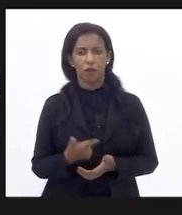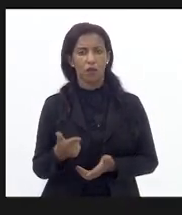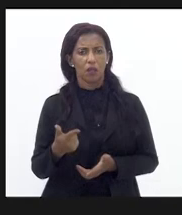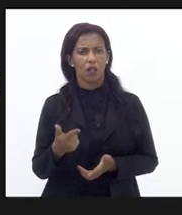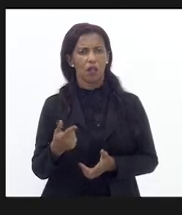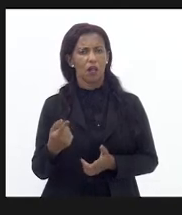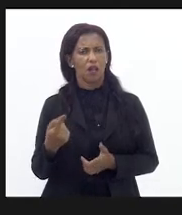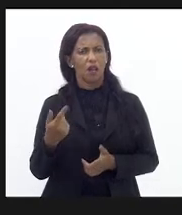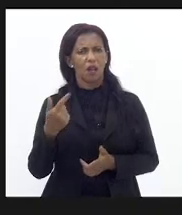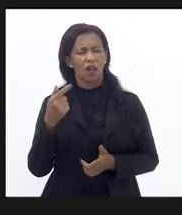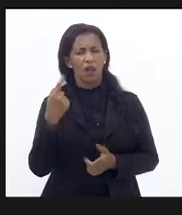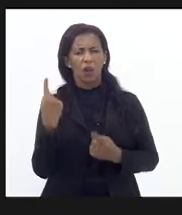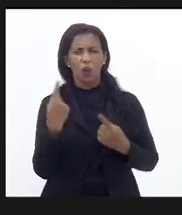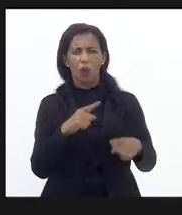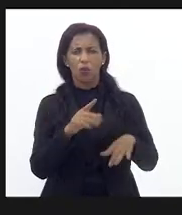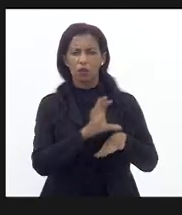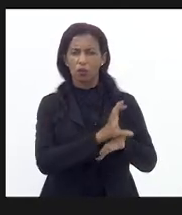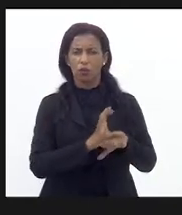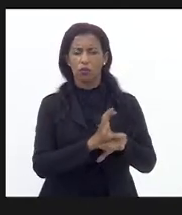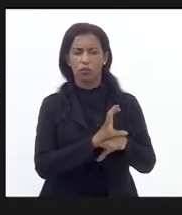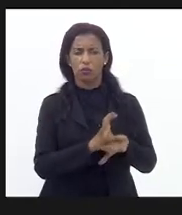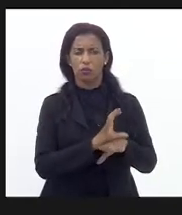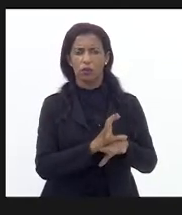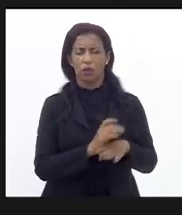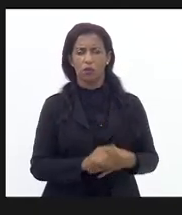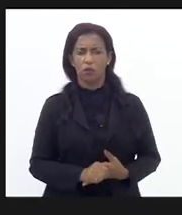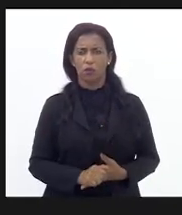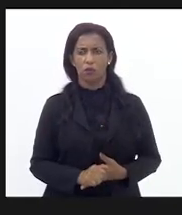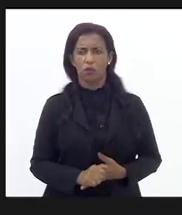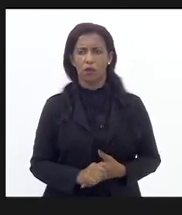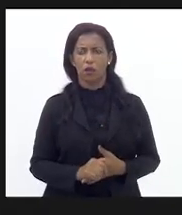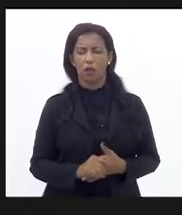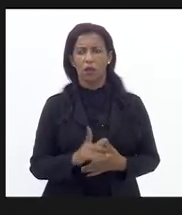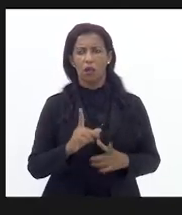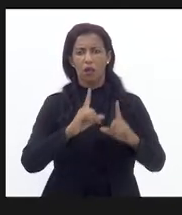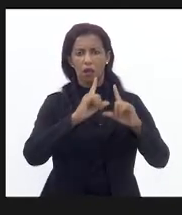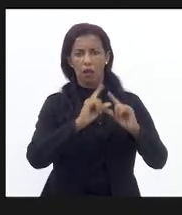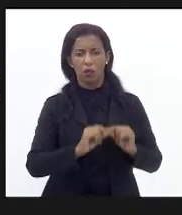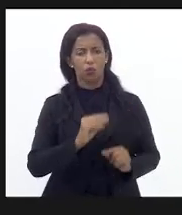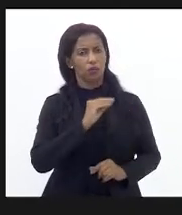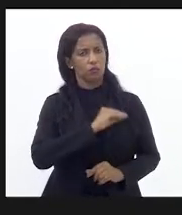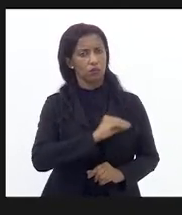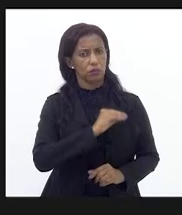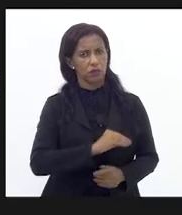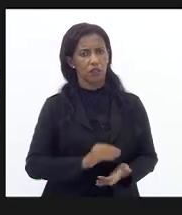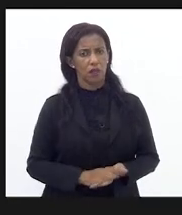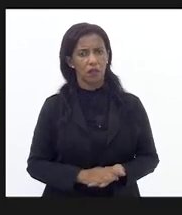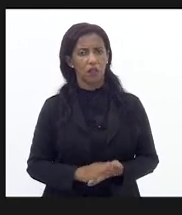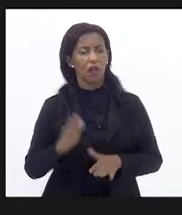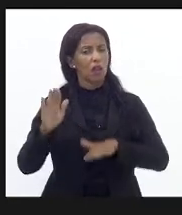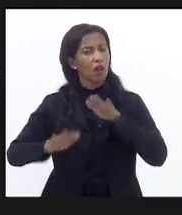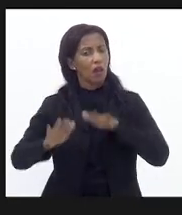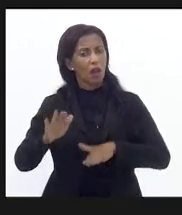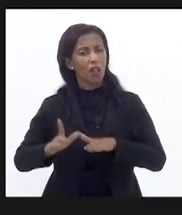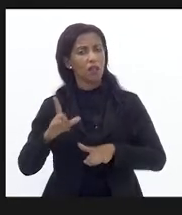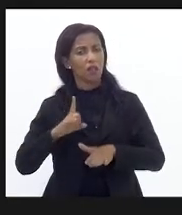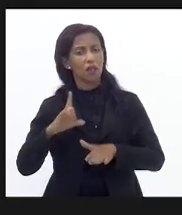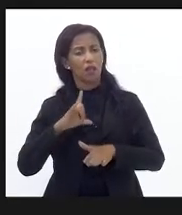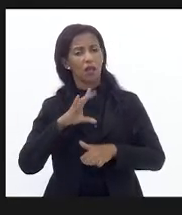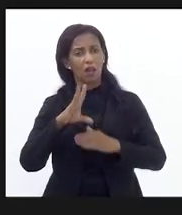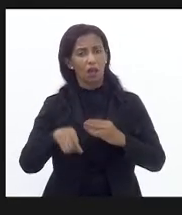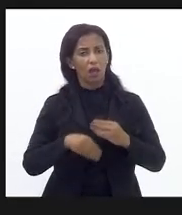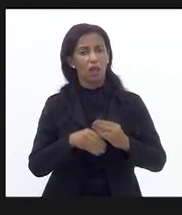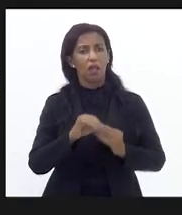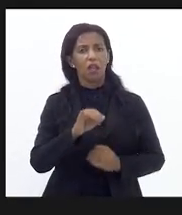inconstitucional porque ela ela promove aí a redutibilidade dos salários né ainda que haja a incorporação